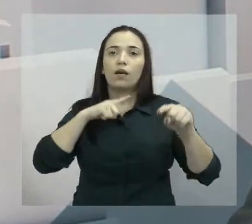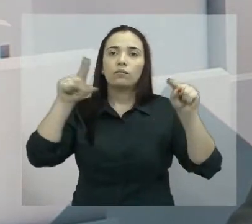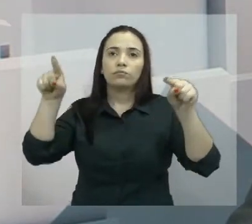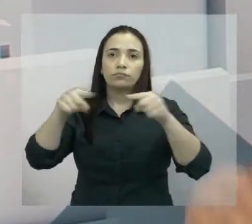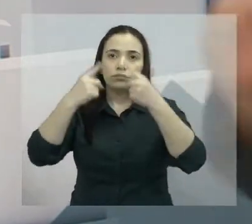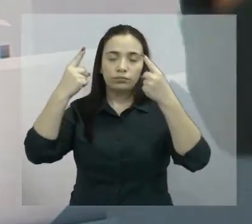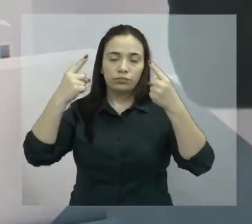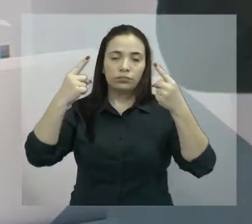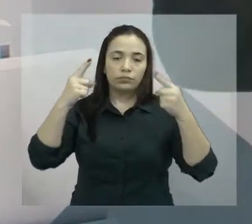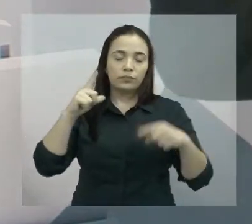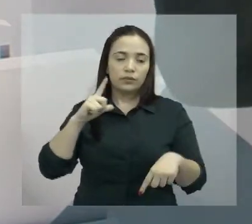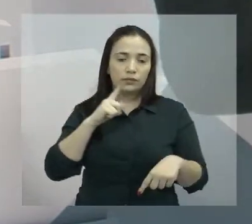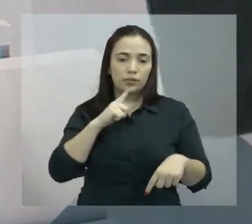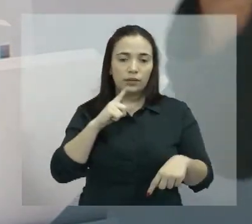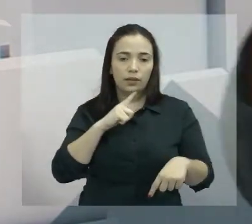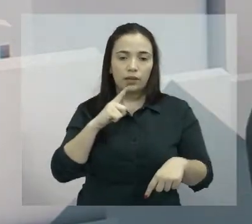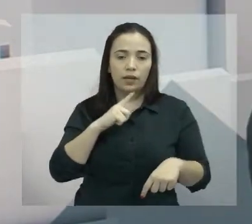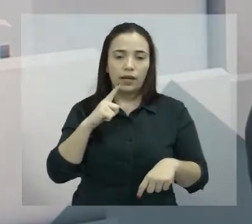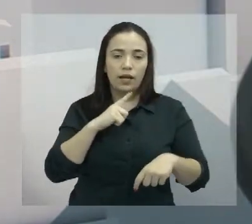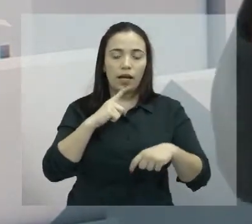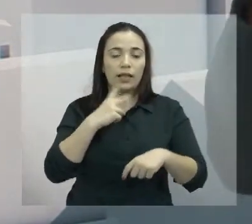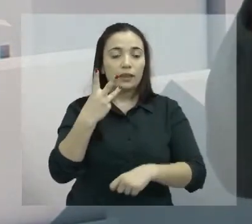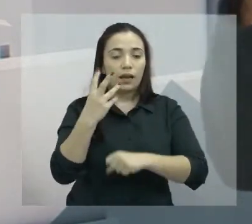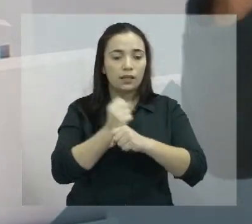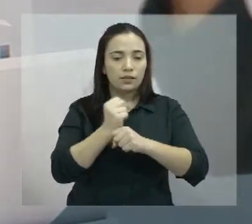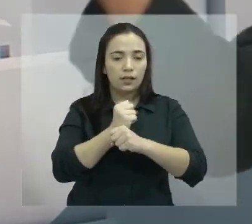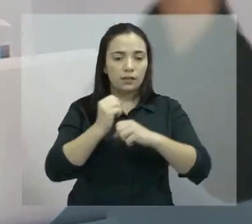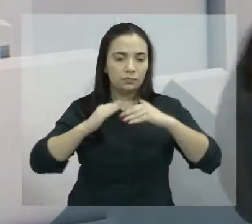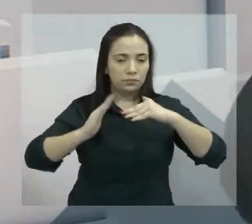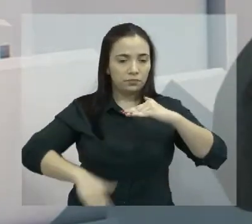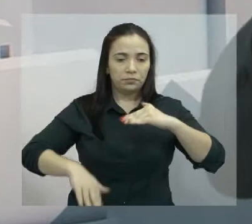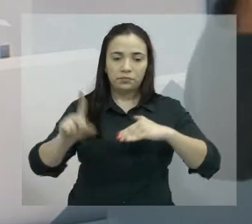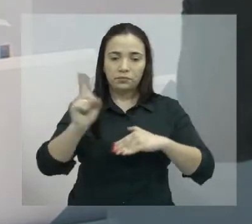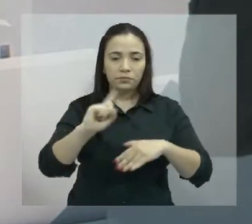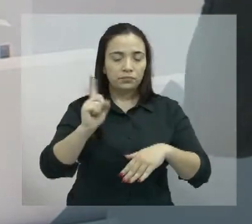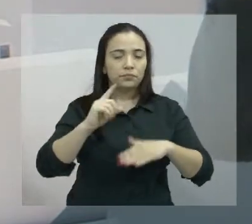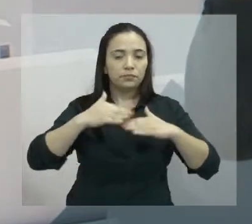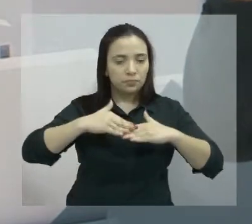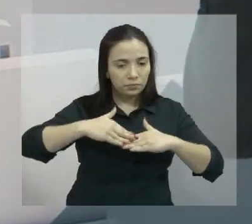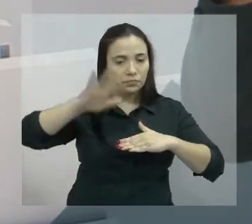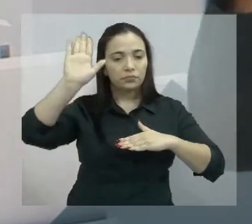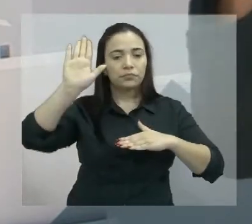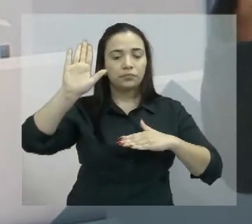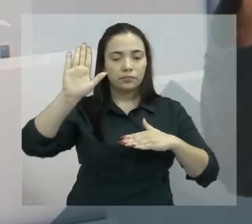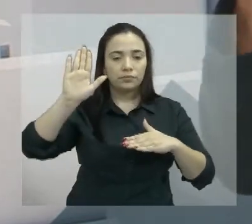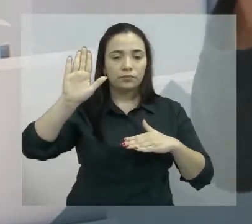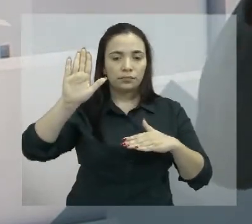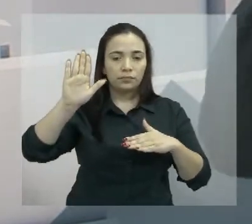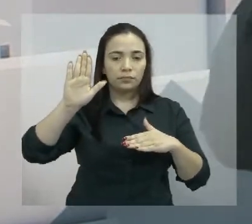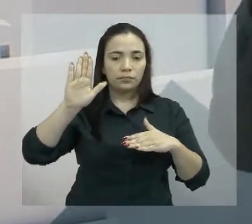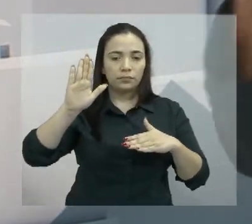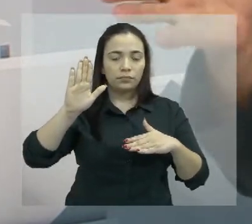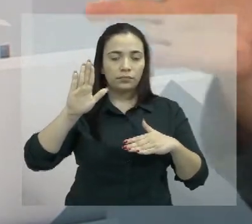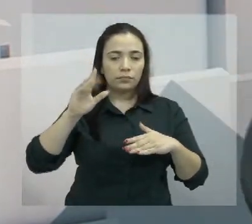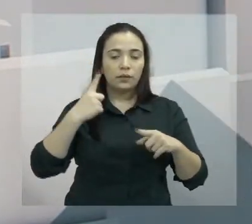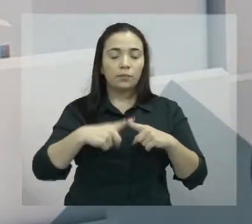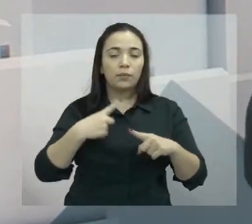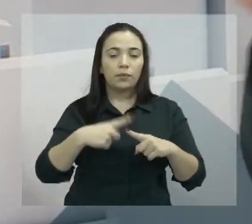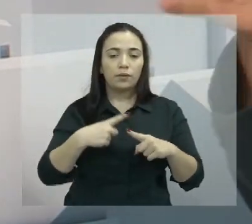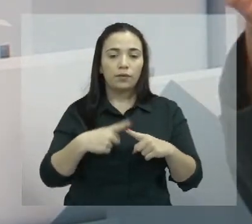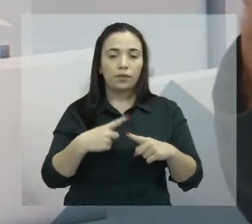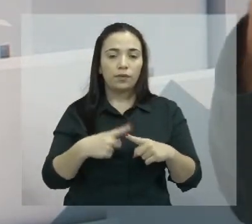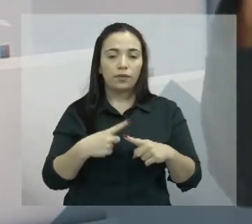mais abaixo de 3 ou 4 anos, conforme o Código Penal, para poder a pessoa não se beneficiar,